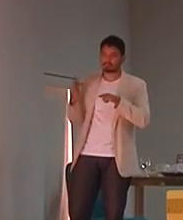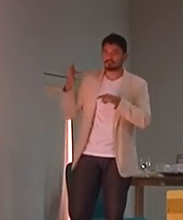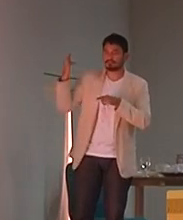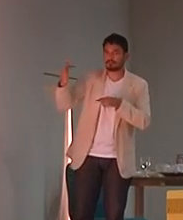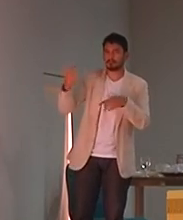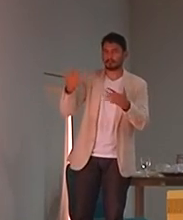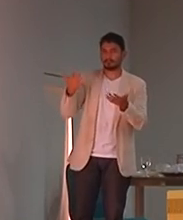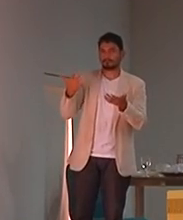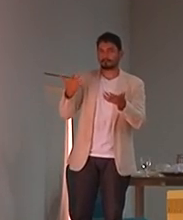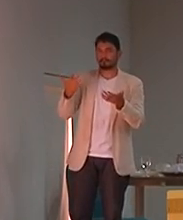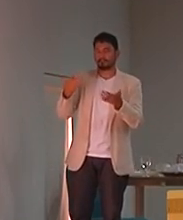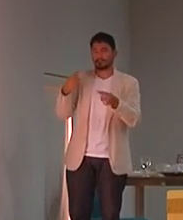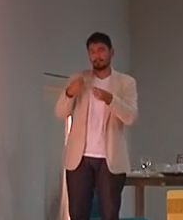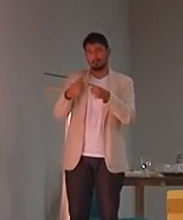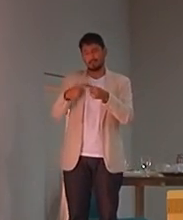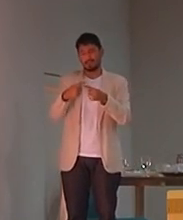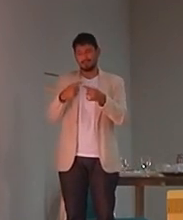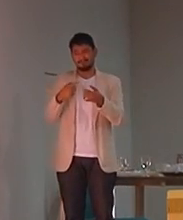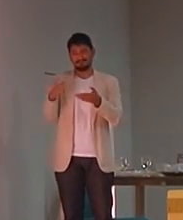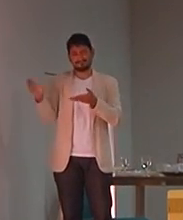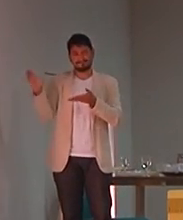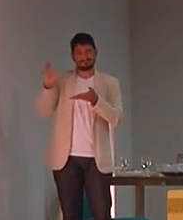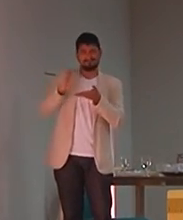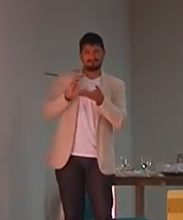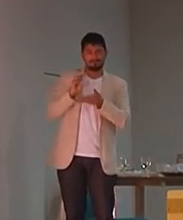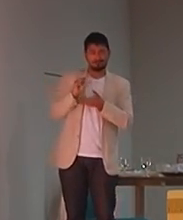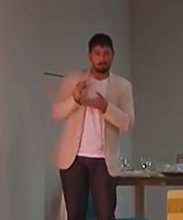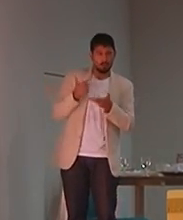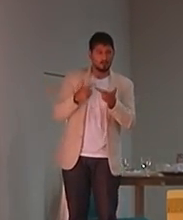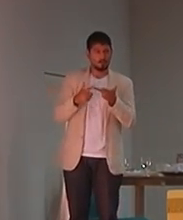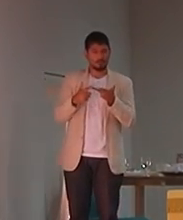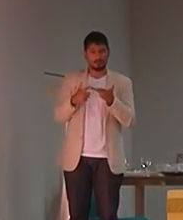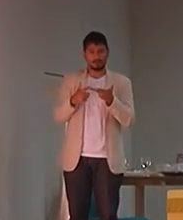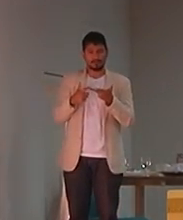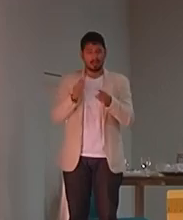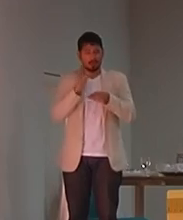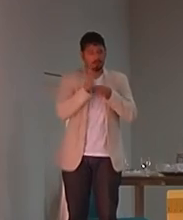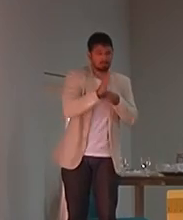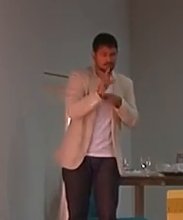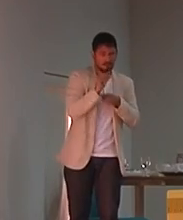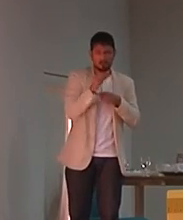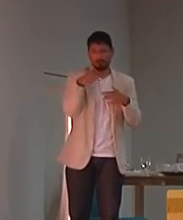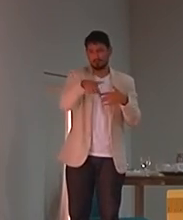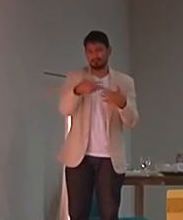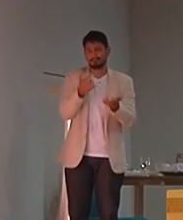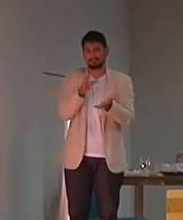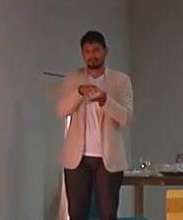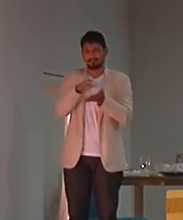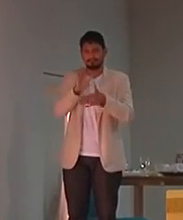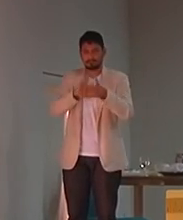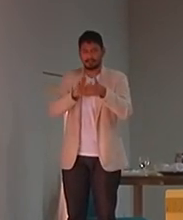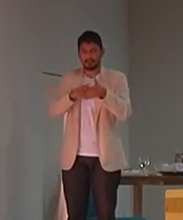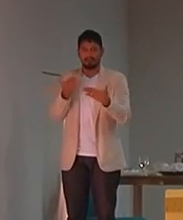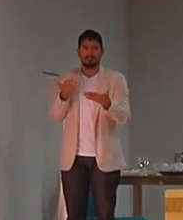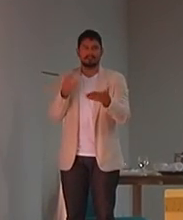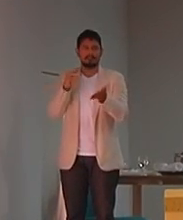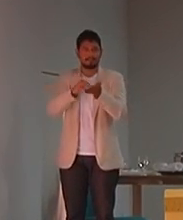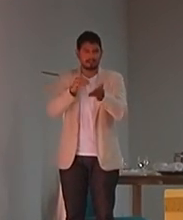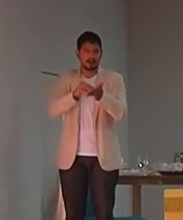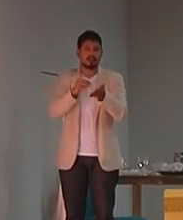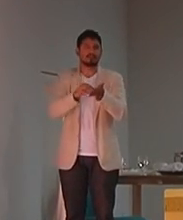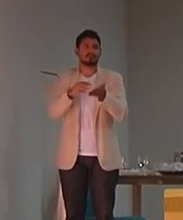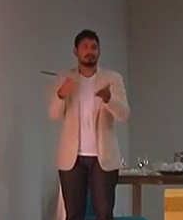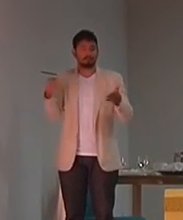a pouca atenção dada aos campi em relação a setor tão importante para socialização e promoção de